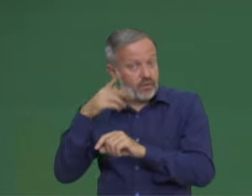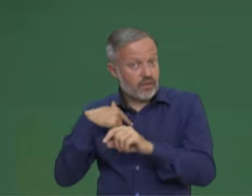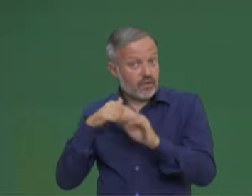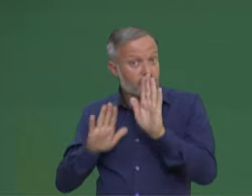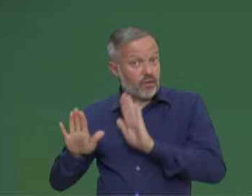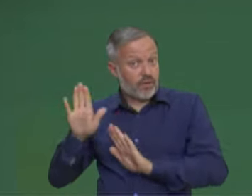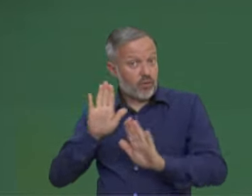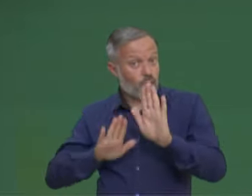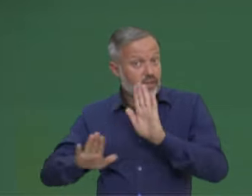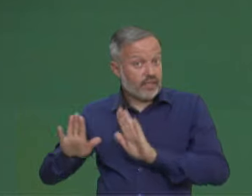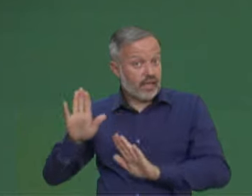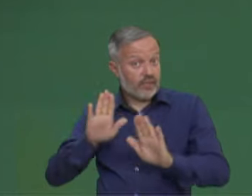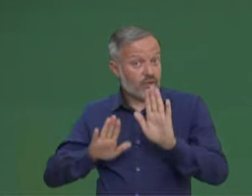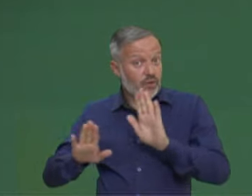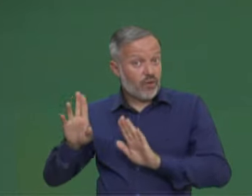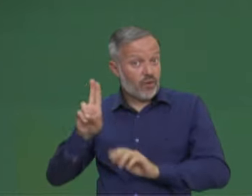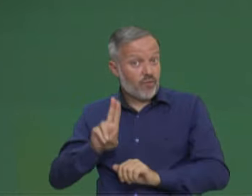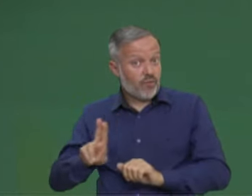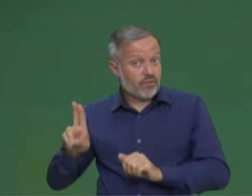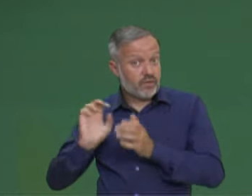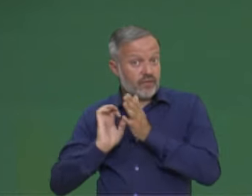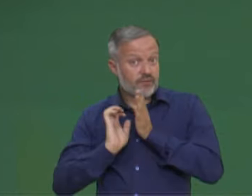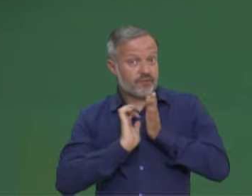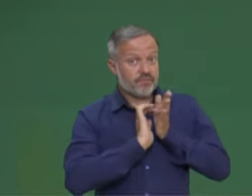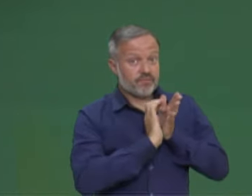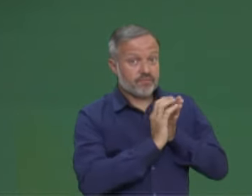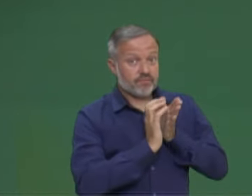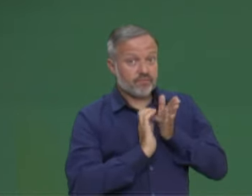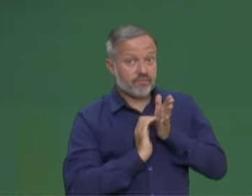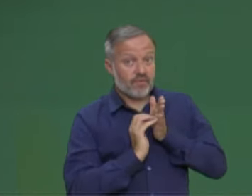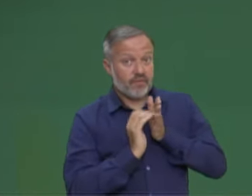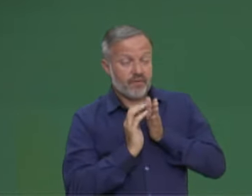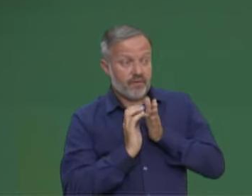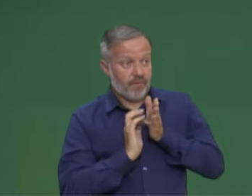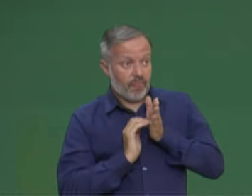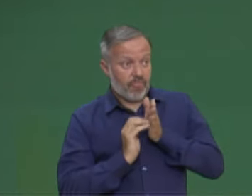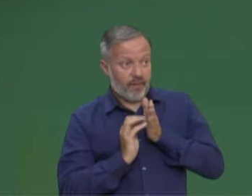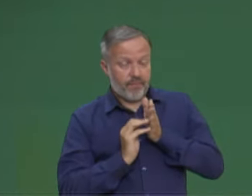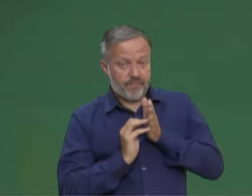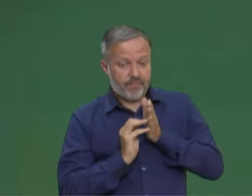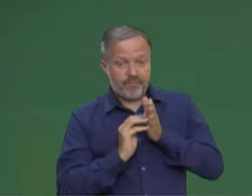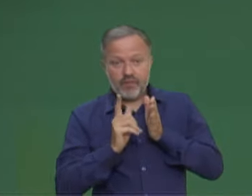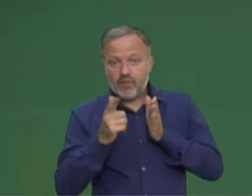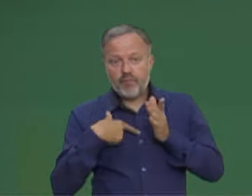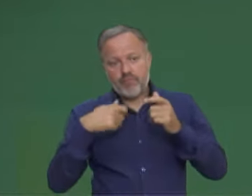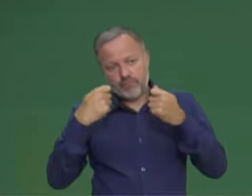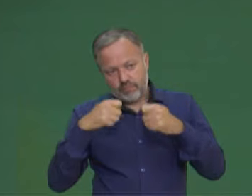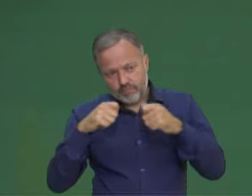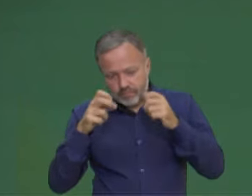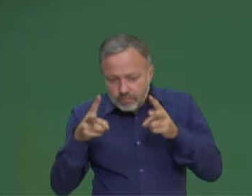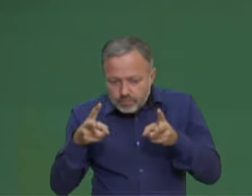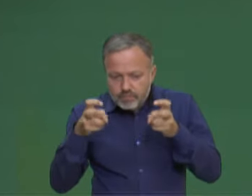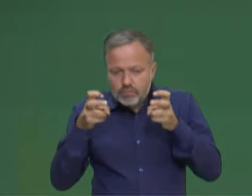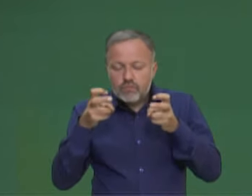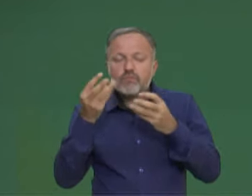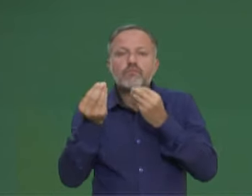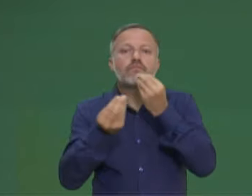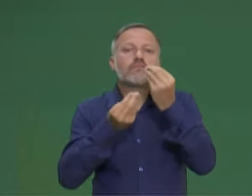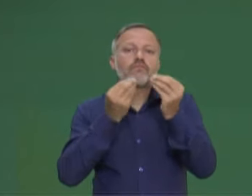escrever. Ou seja, eu vou adequar a minha linguagem de acordo com o meu sujeito, de acordo com a